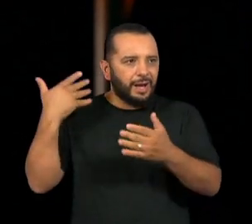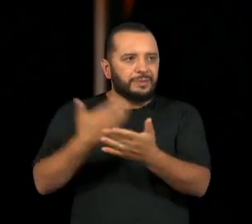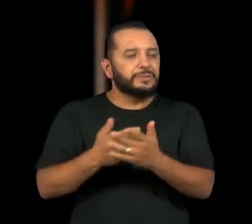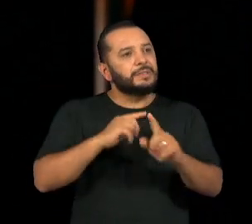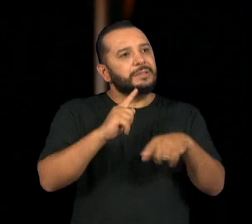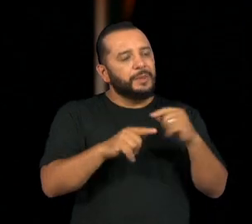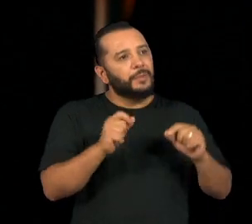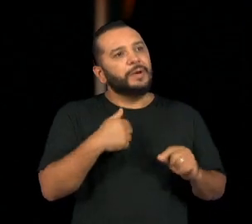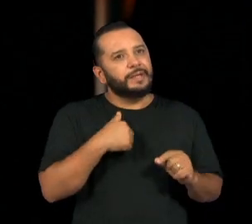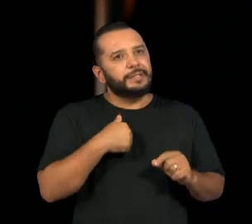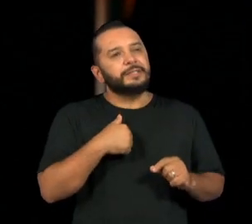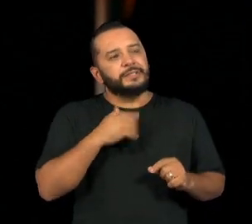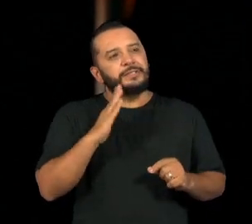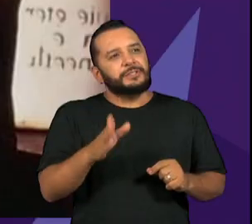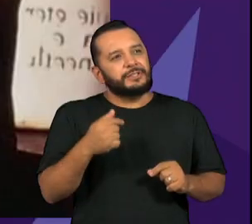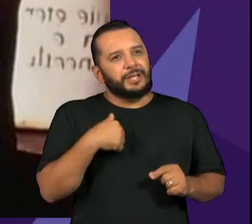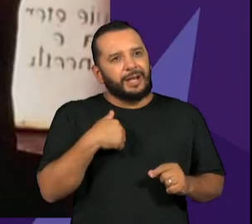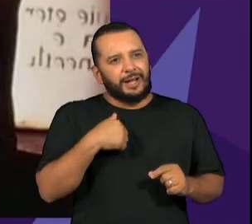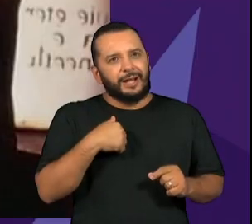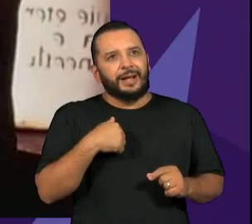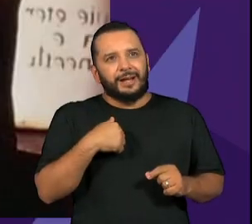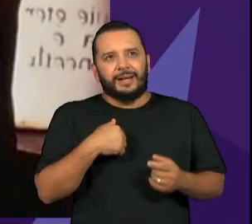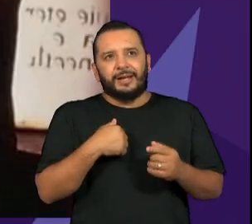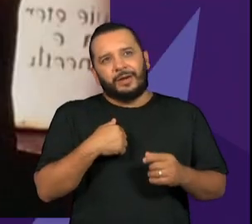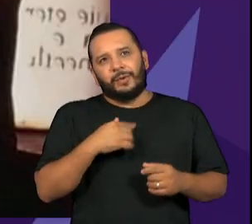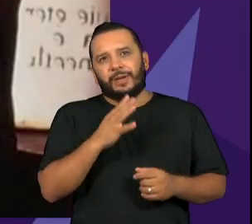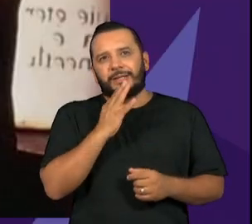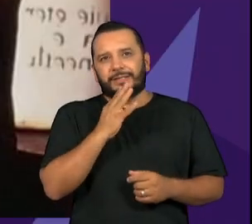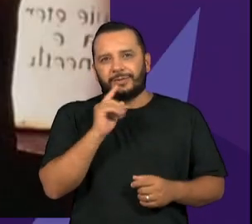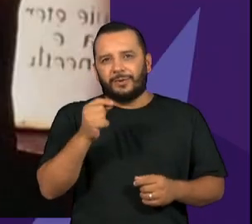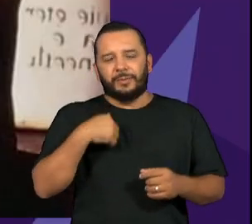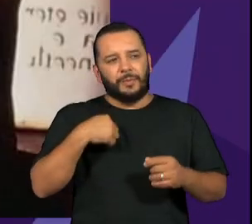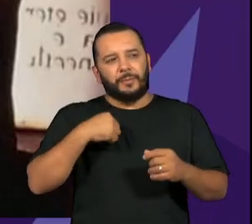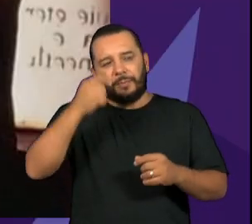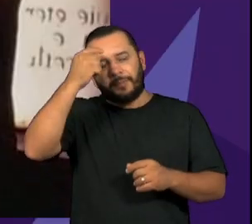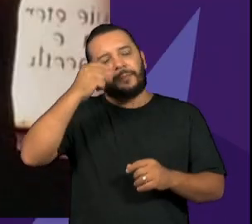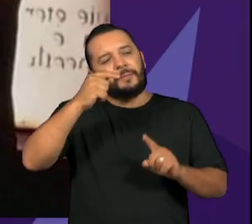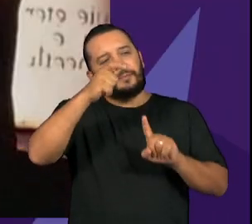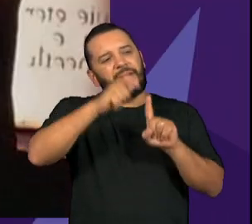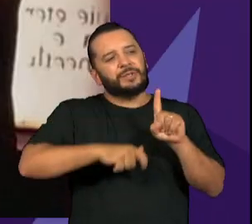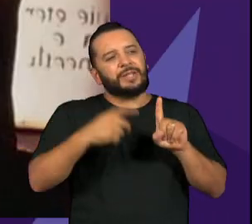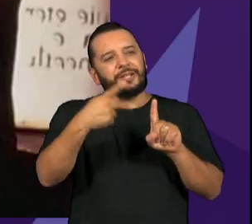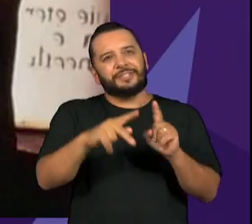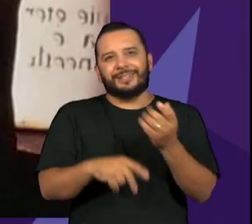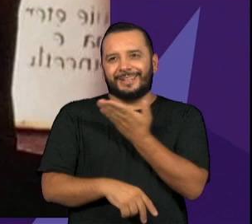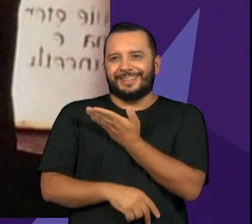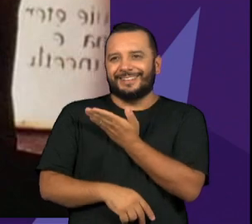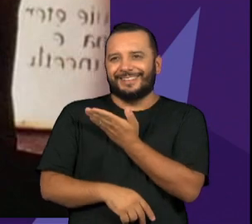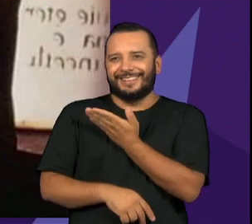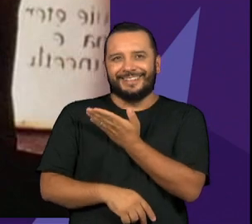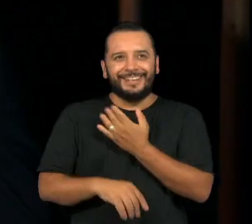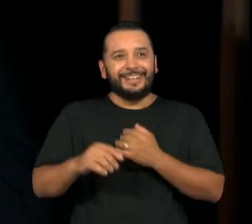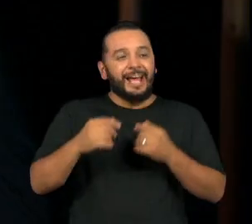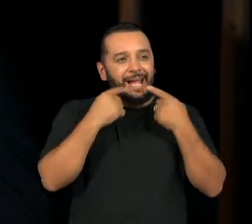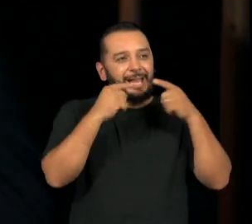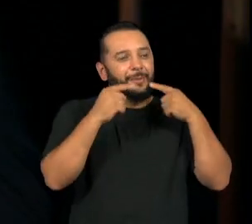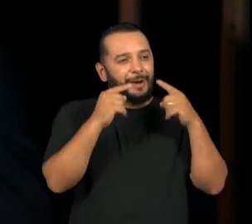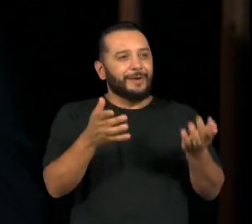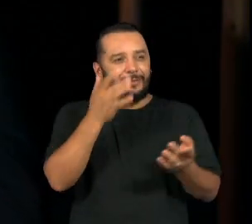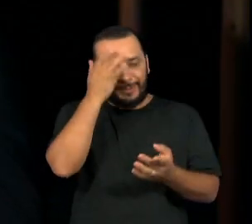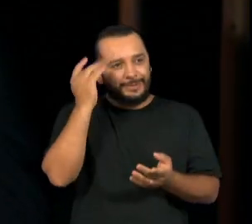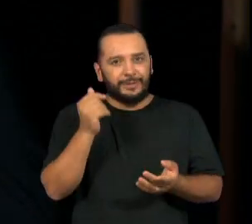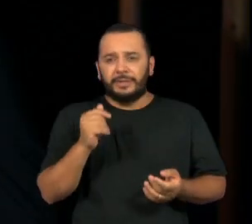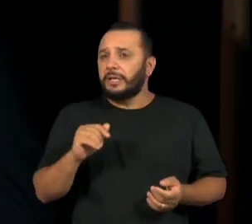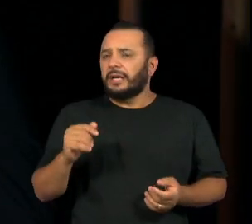pelo Ravengar da televisão e reclamava quando as pessoas reconheciam ele. Reclamava porque, o cara fez tanta coisa, o